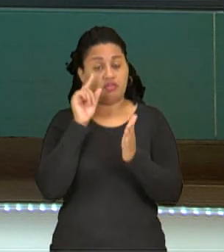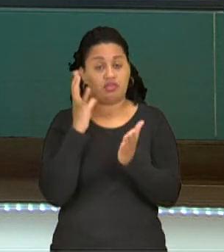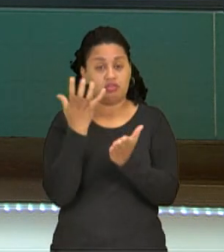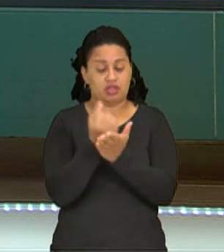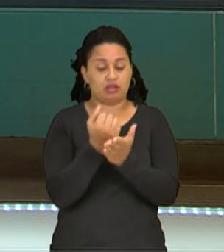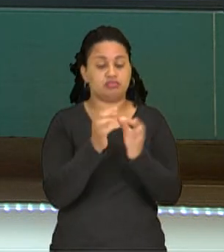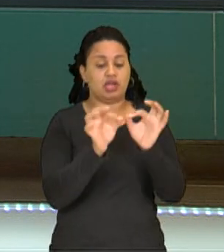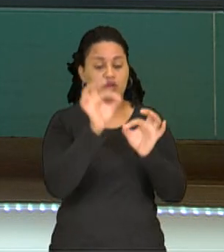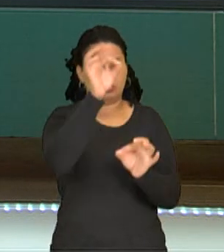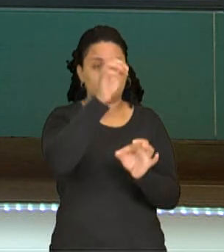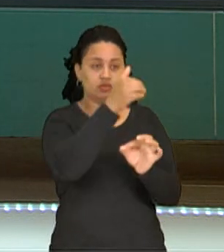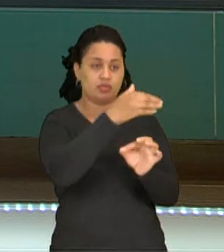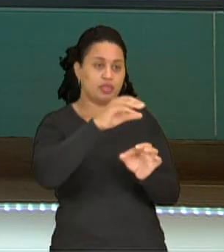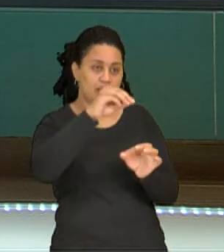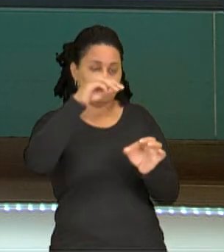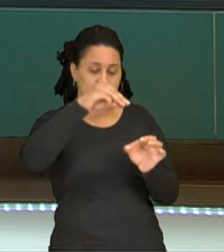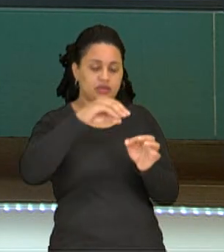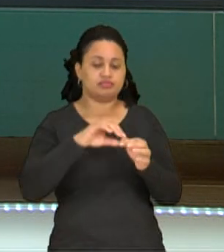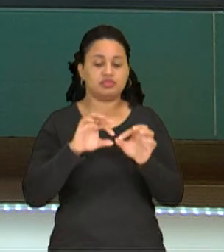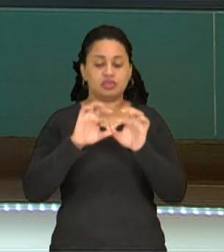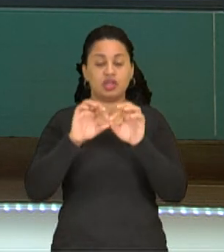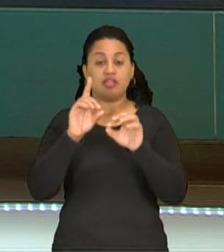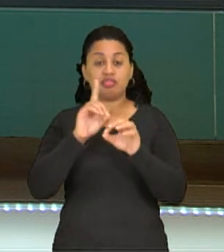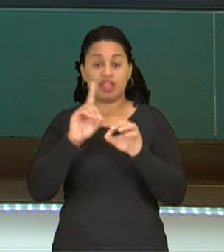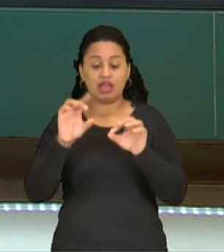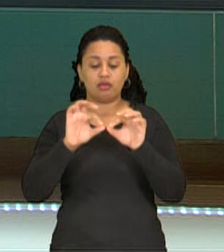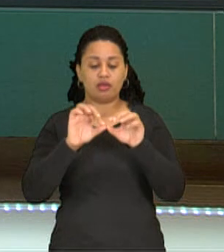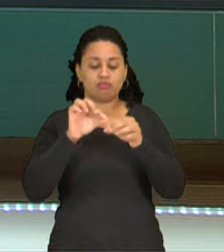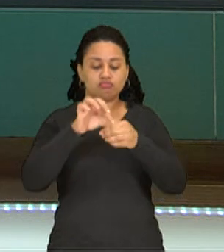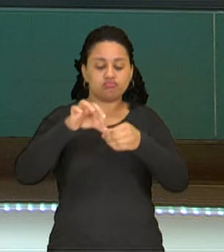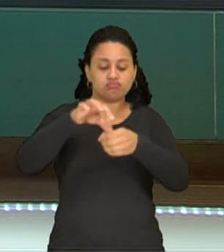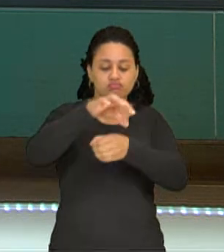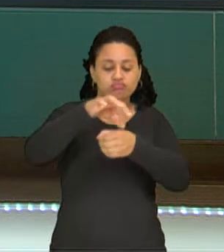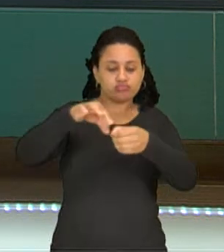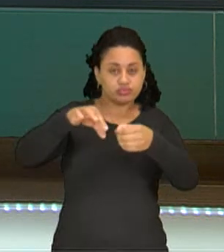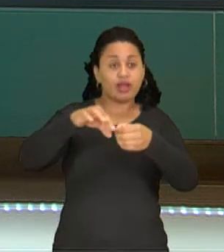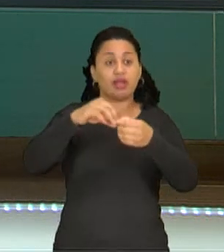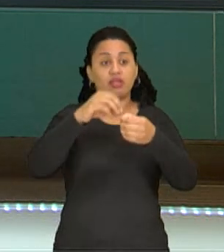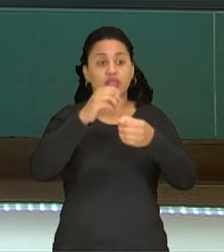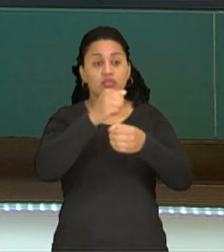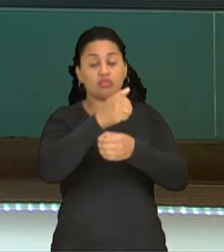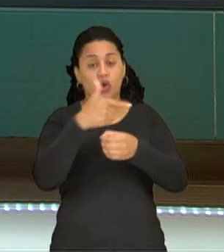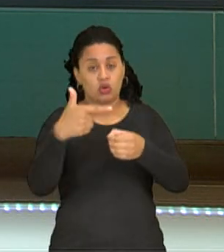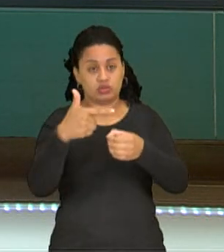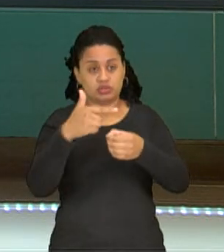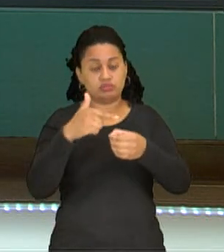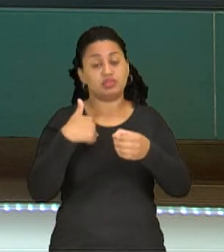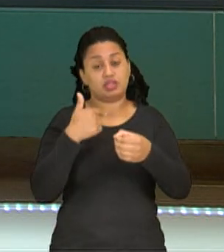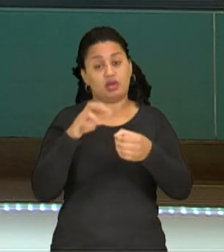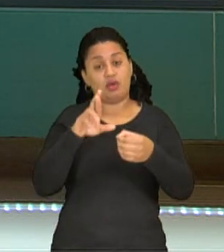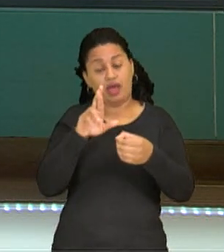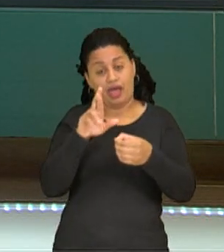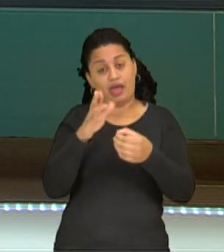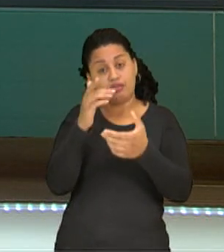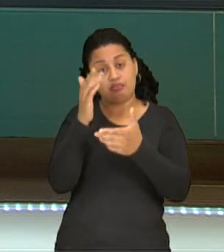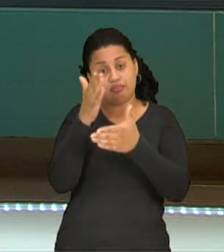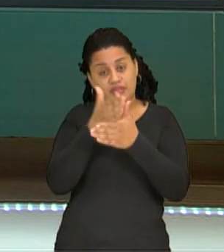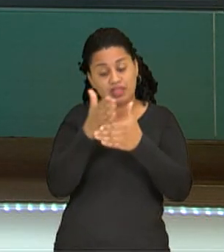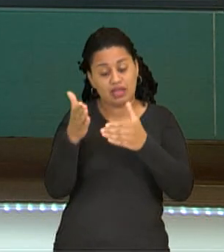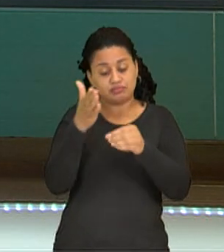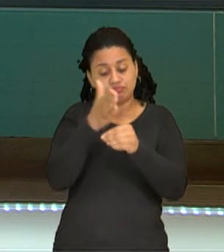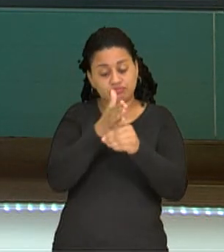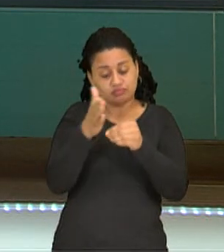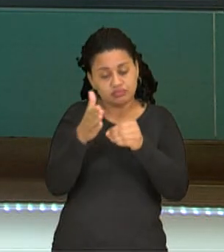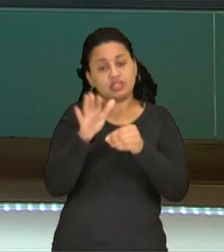altura, 10 metros. O diâmetro dele, 12 metros. Portanto, se o diâmetro é 12, o raio é metade, né? O raio